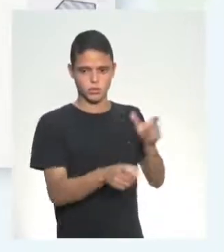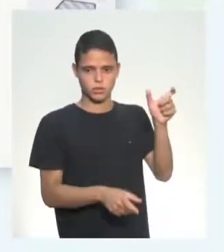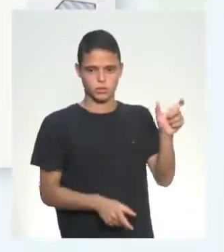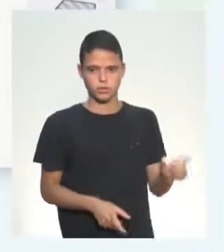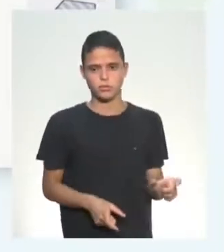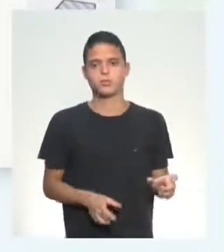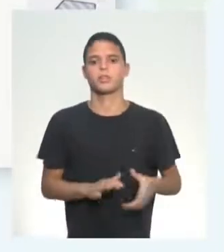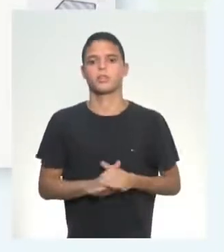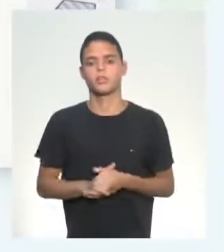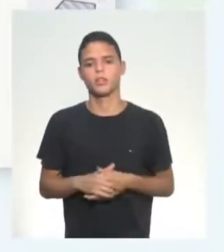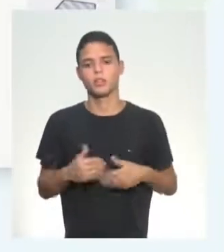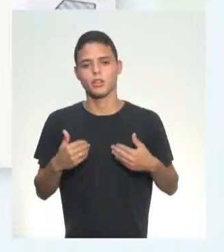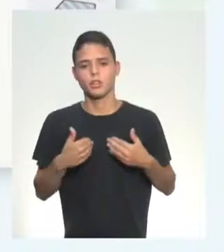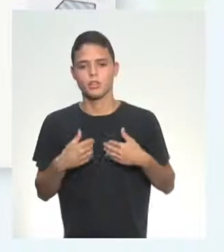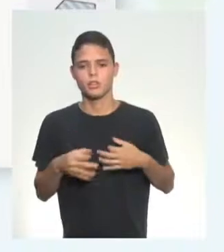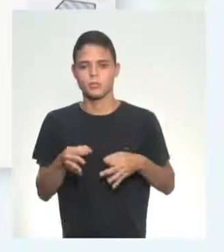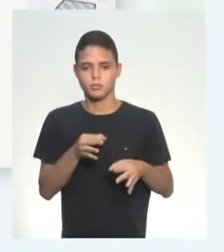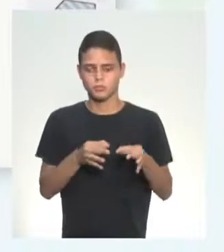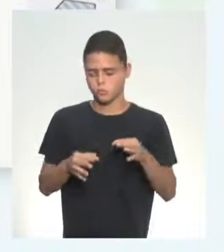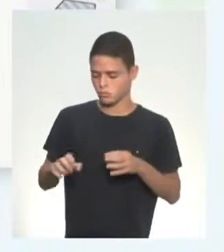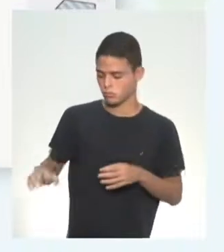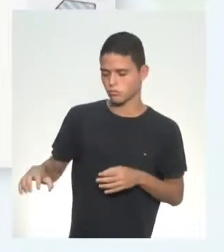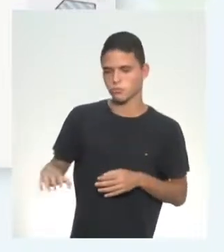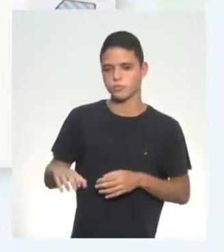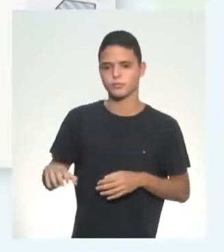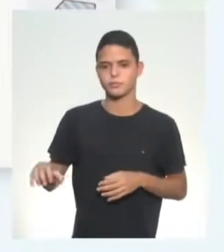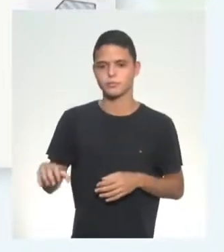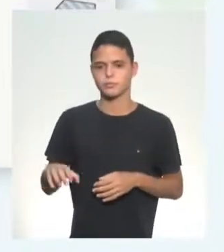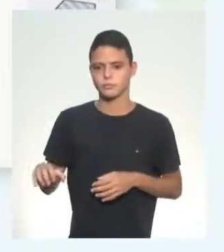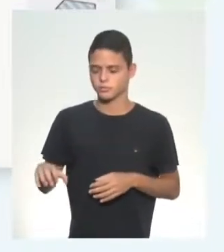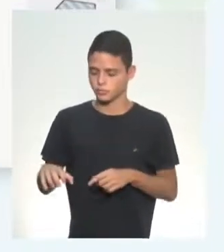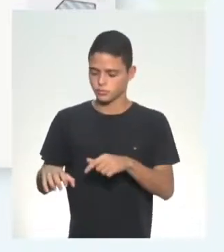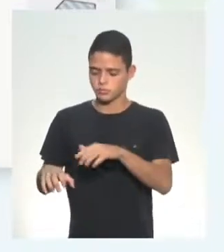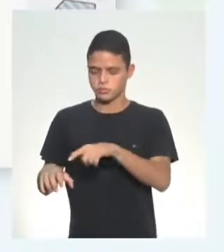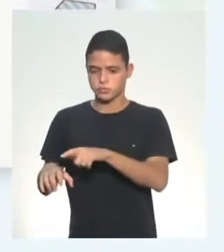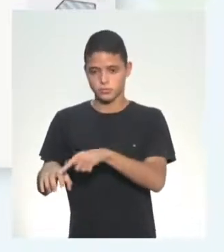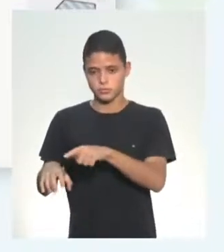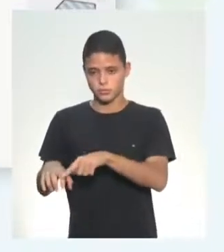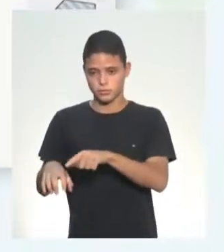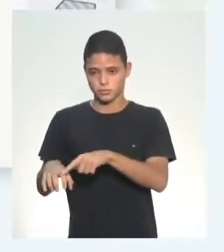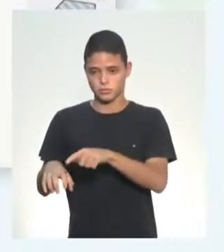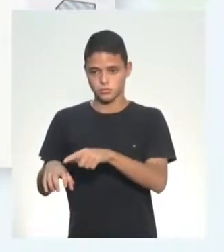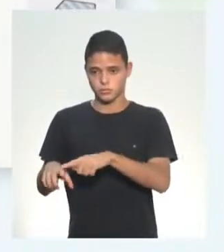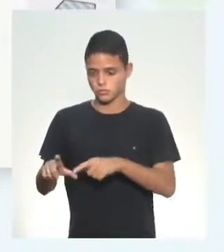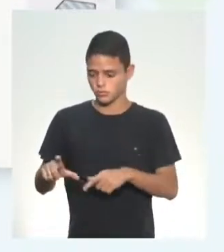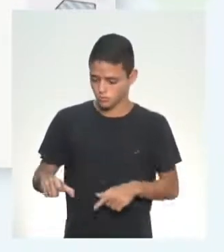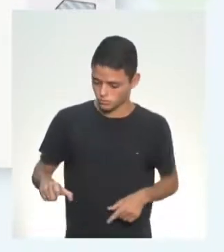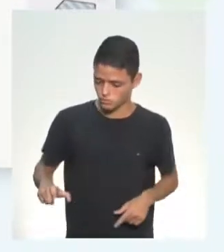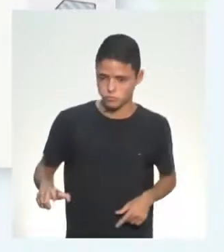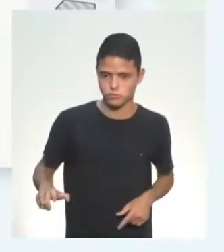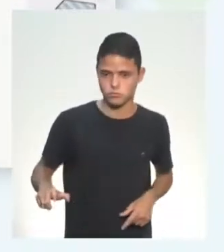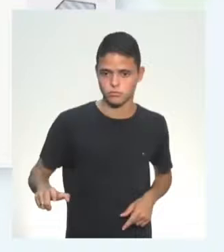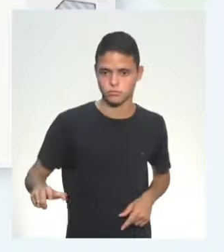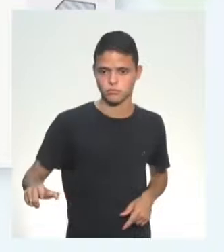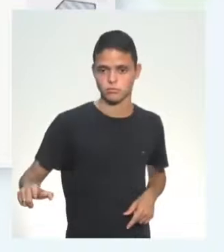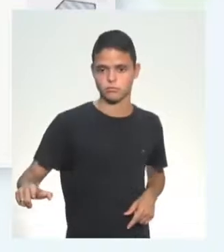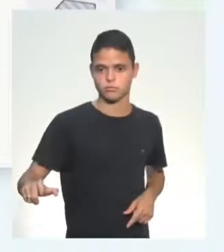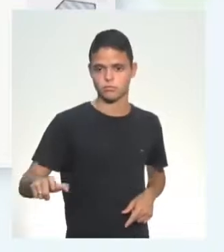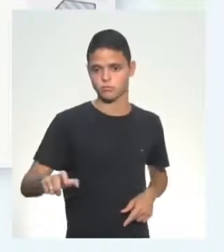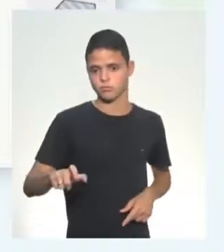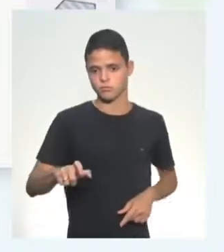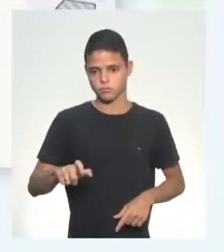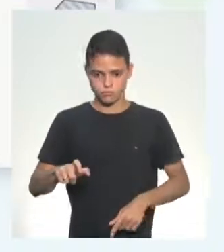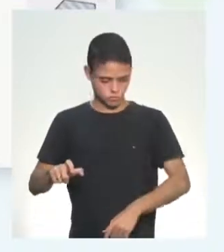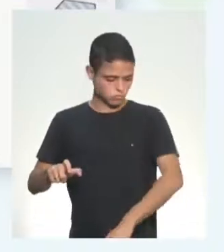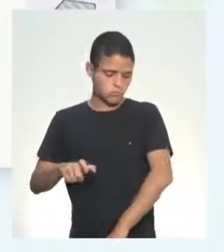fazer o seguinte, com o meu mouse, com o botão esquerdo pressionado e arrastando aqui por fora, eu vou